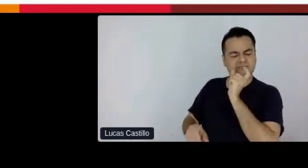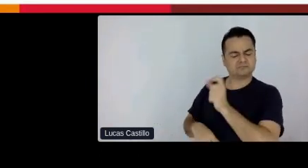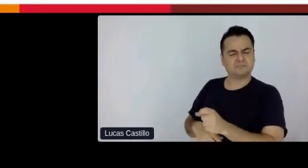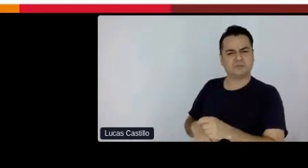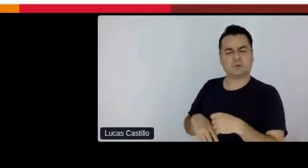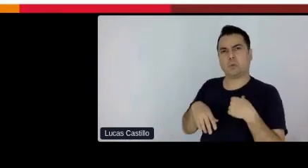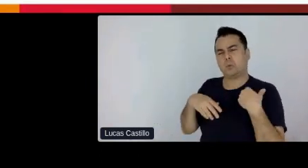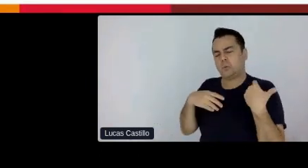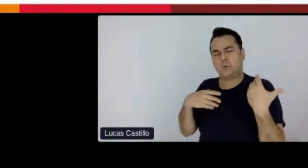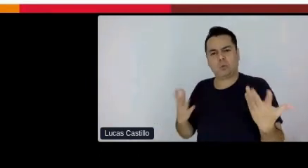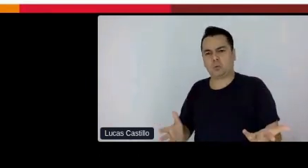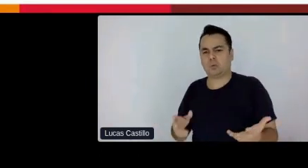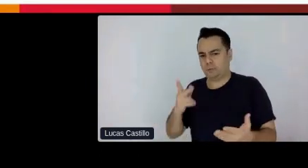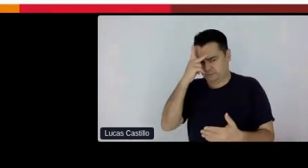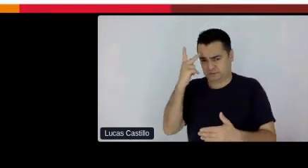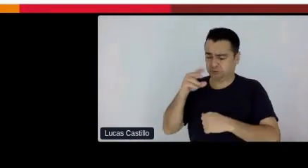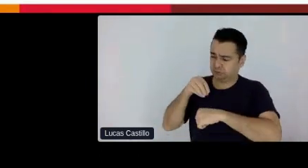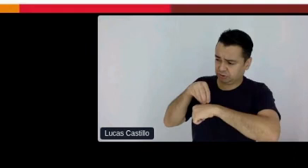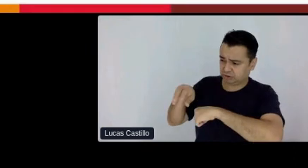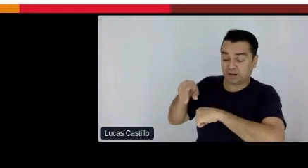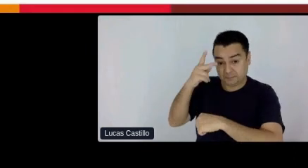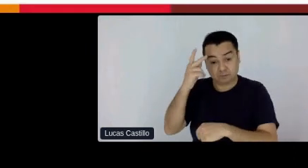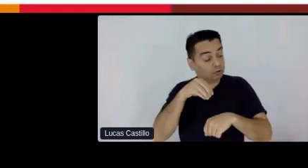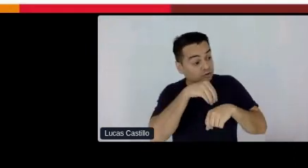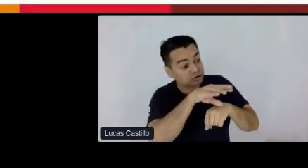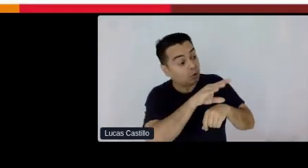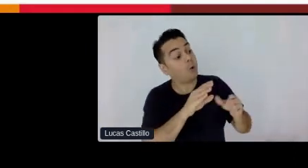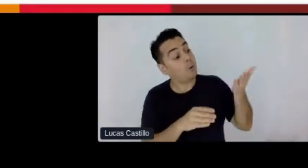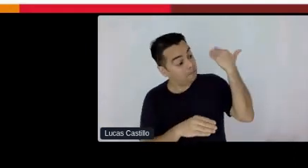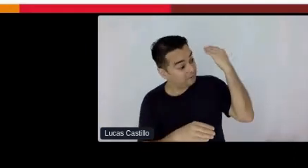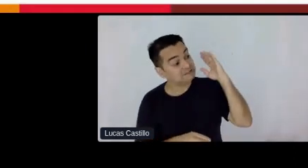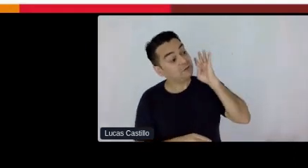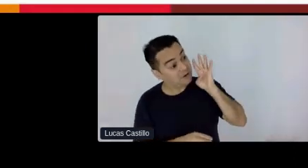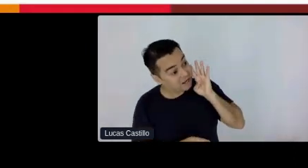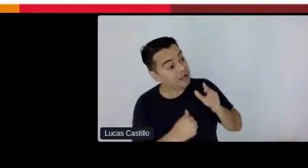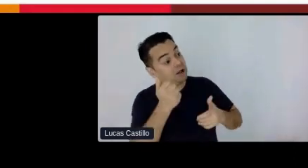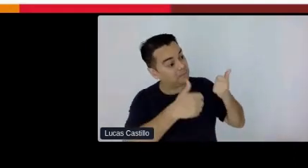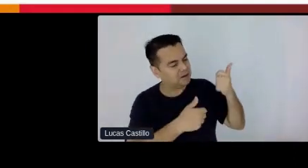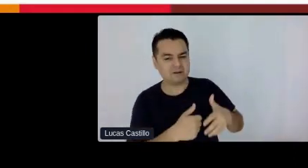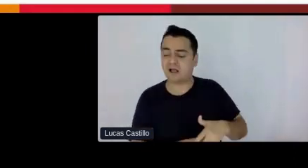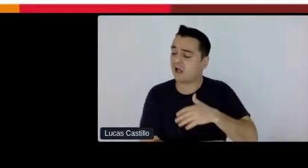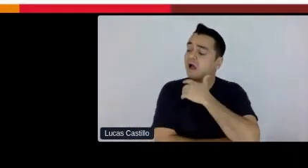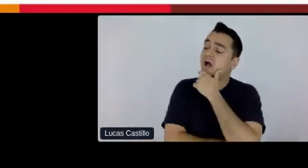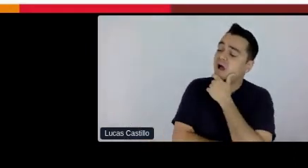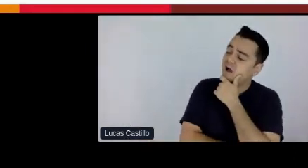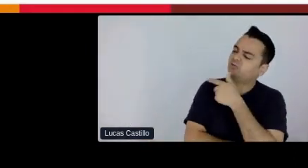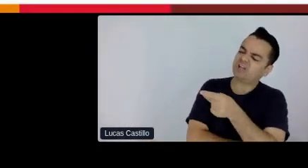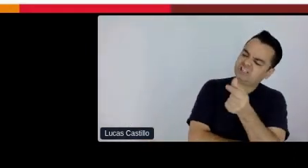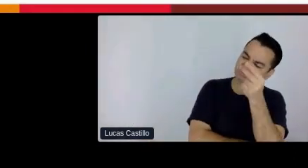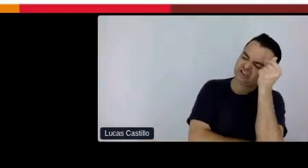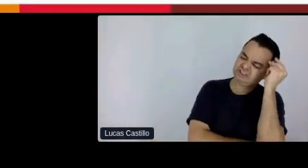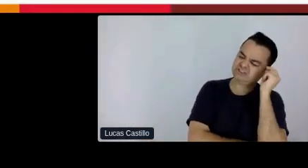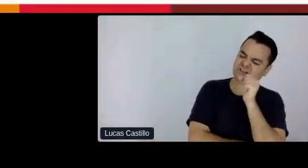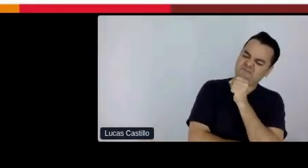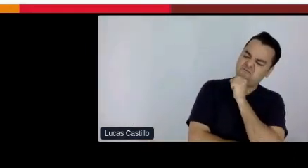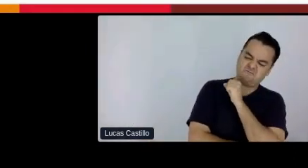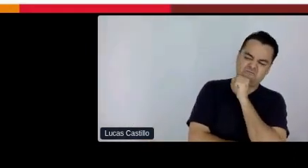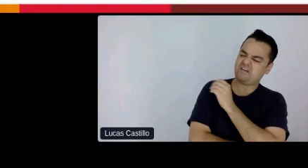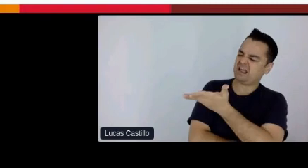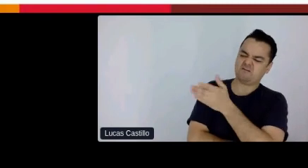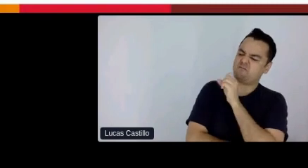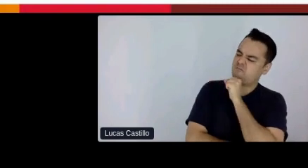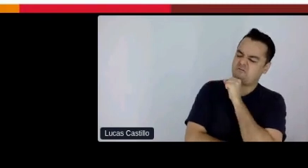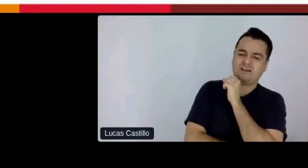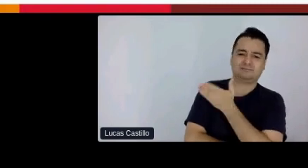está dando uma dica de algo lá legal do tempo dele e às vezes fala, o seu tempo é muito antigo e tal. E às vezes a